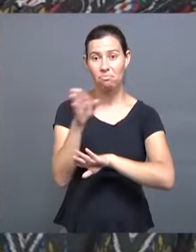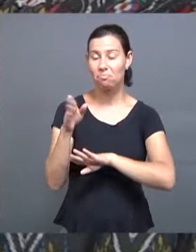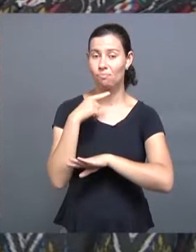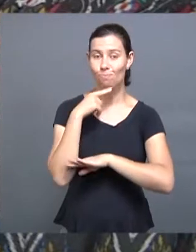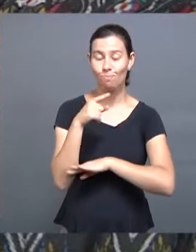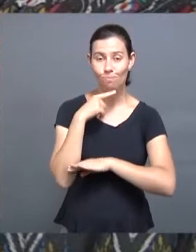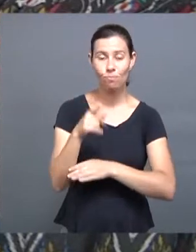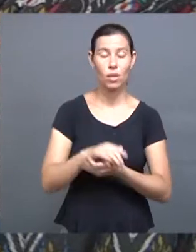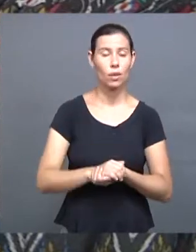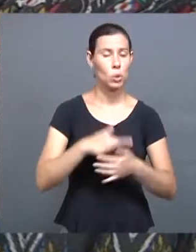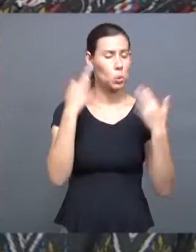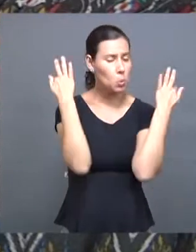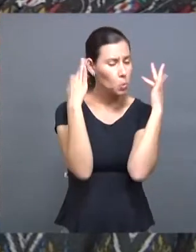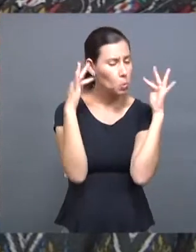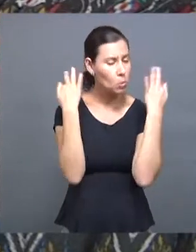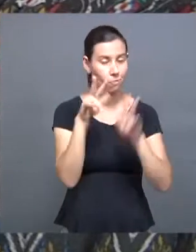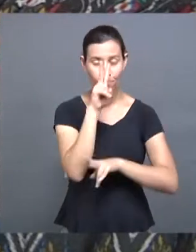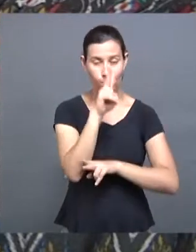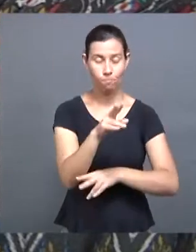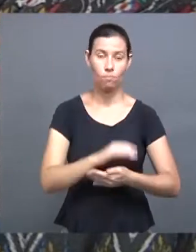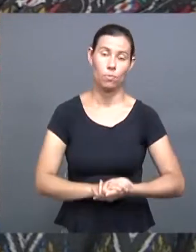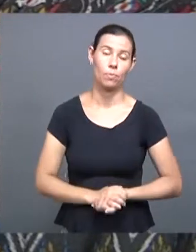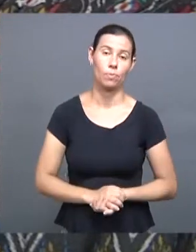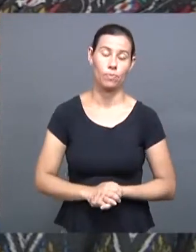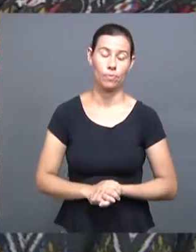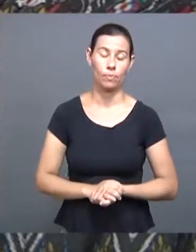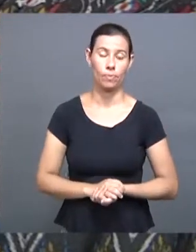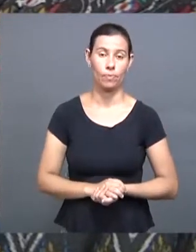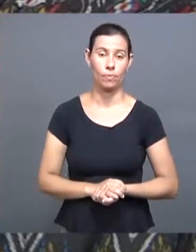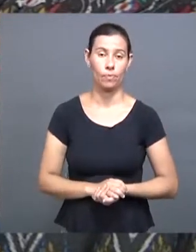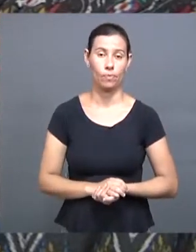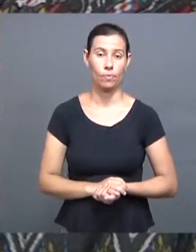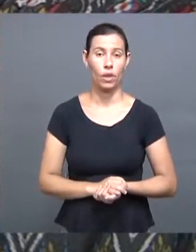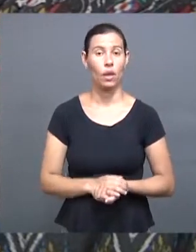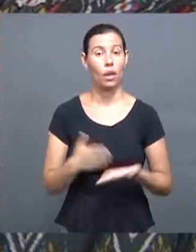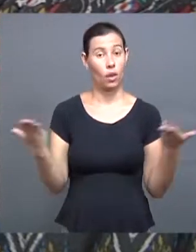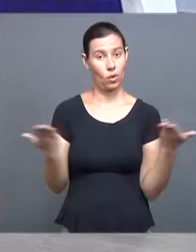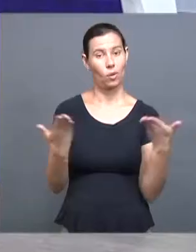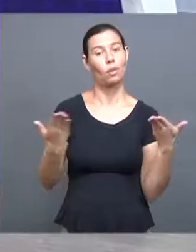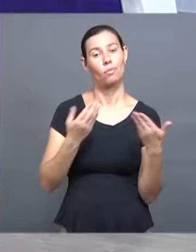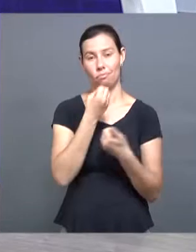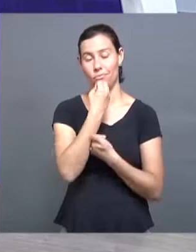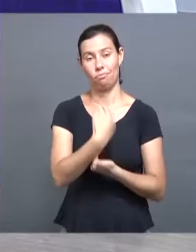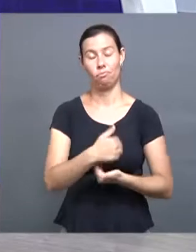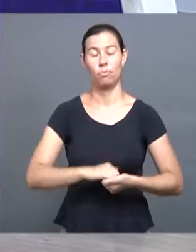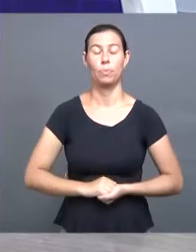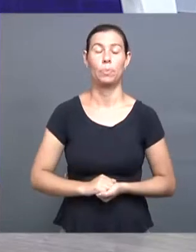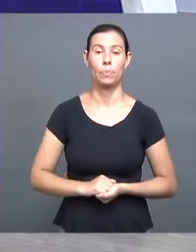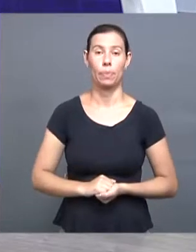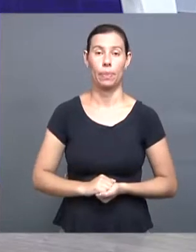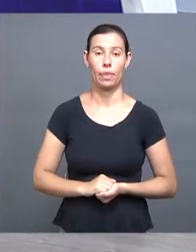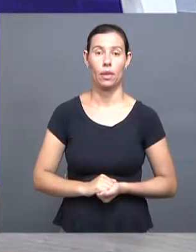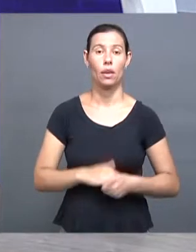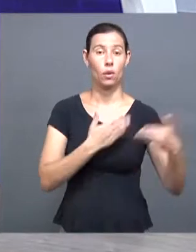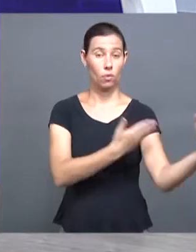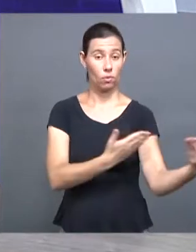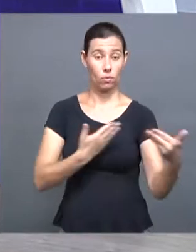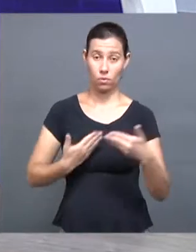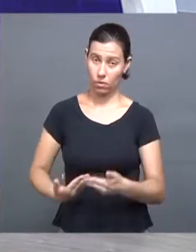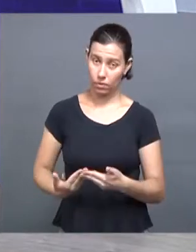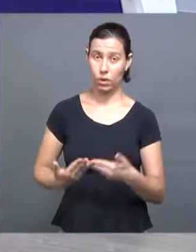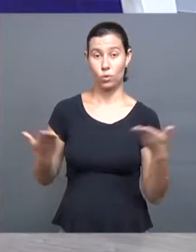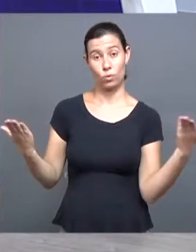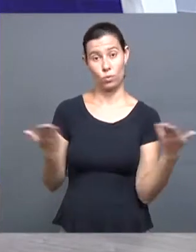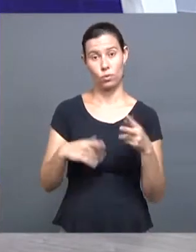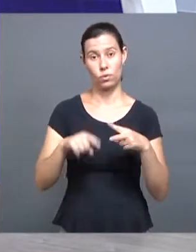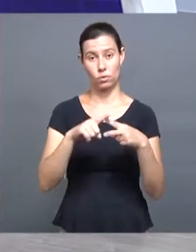lugares por causa da dor de cabeça. Agora melhorou bastante. Os convidados do Jornal da UFO de